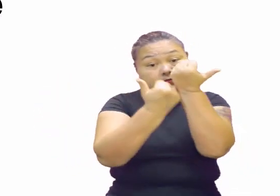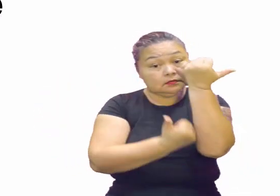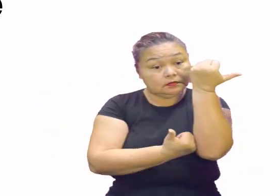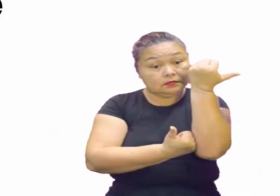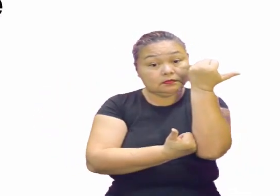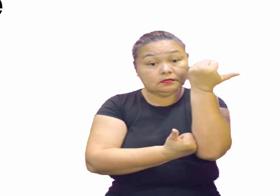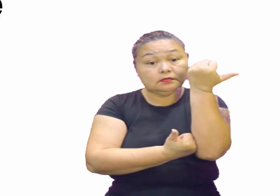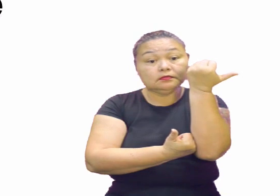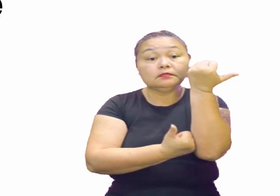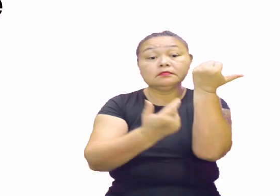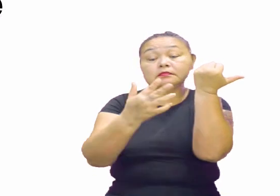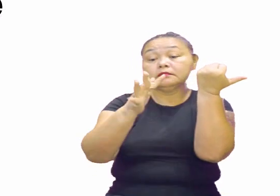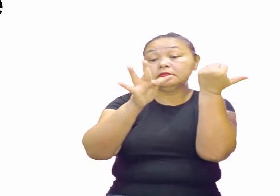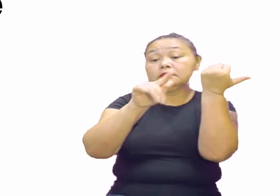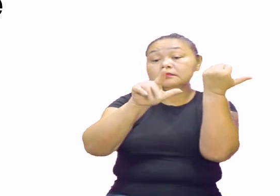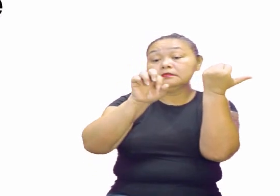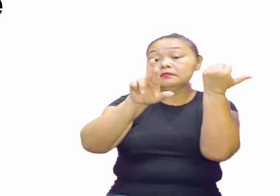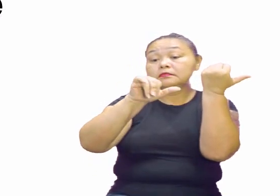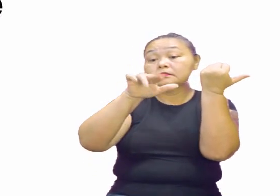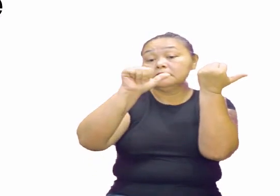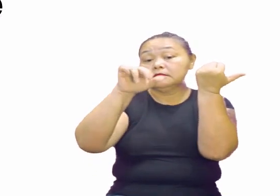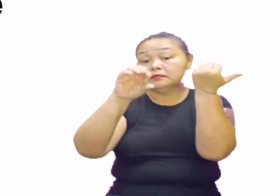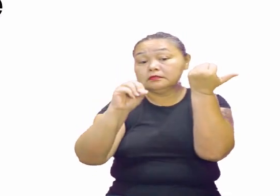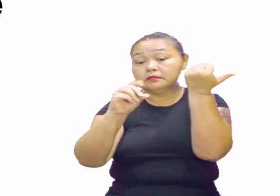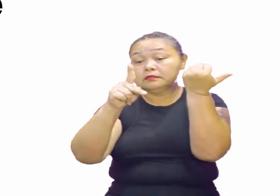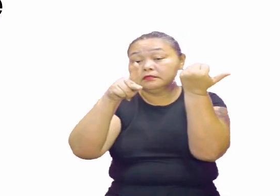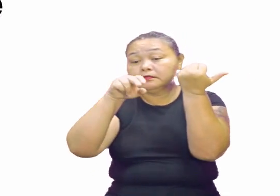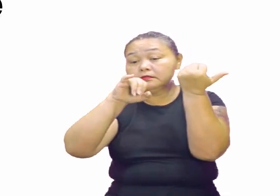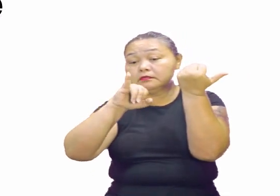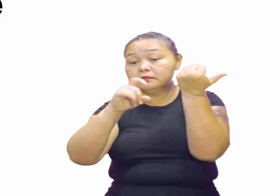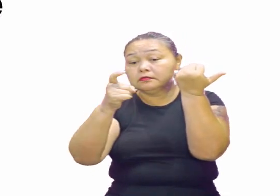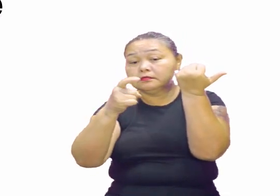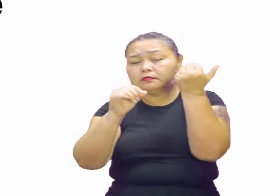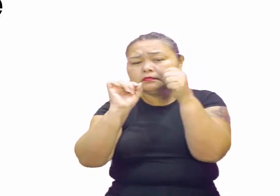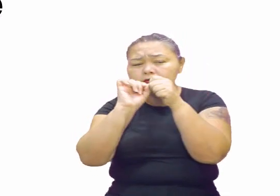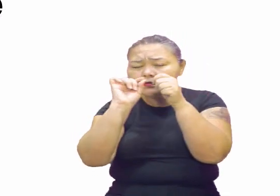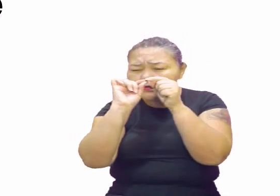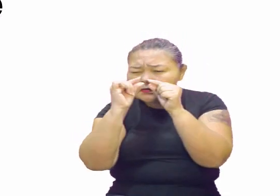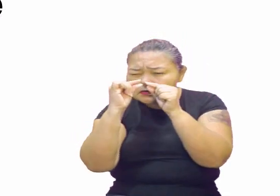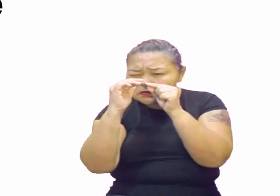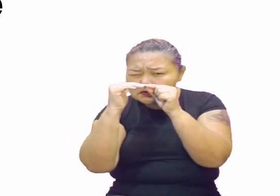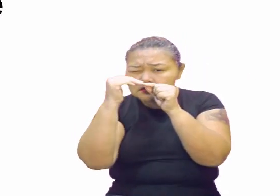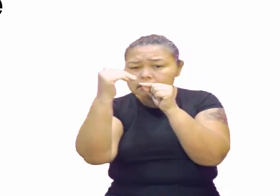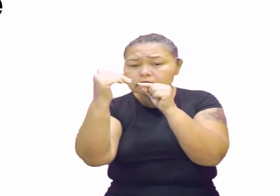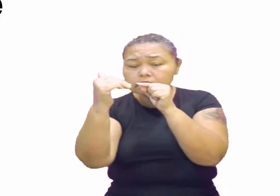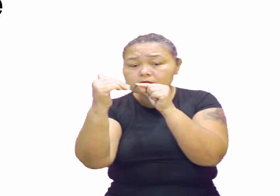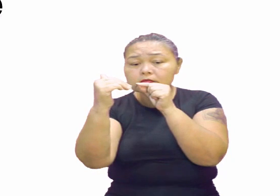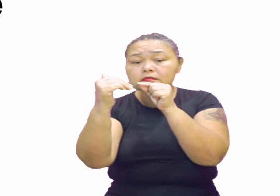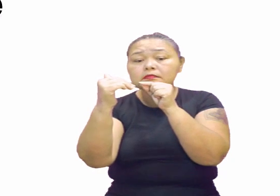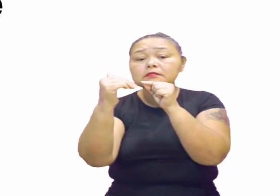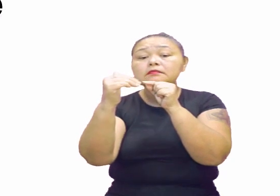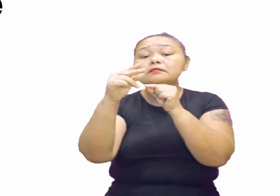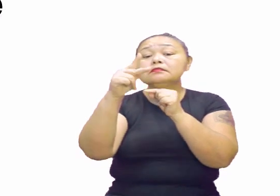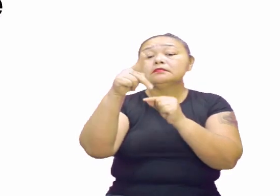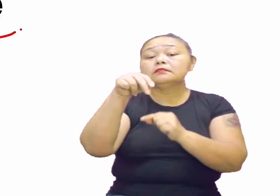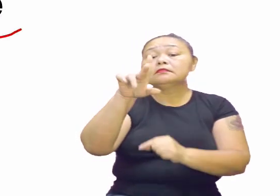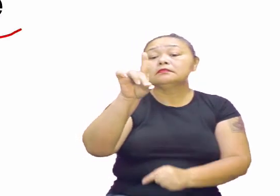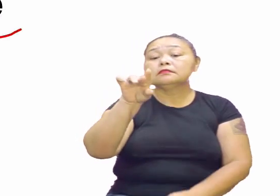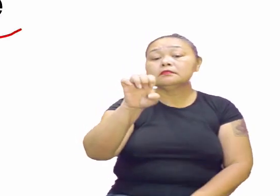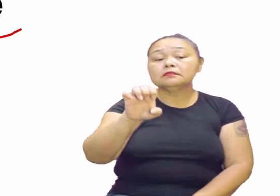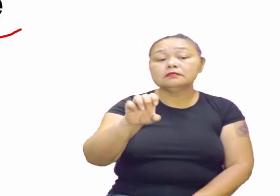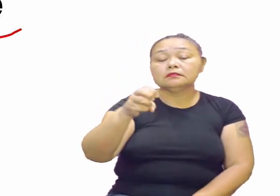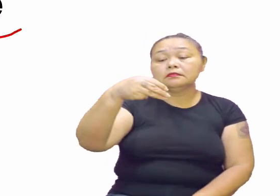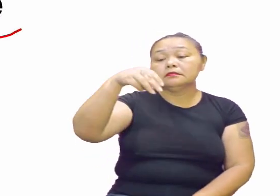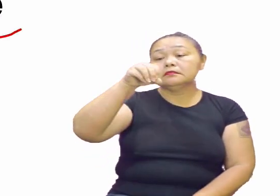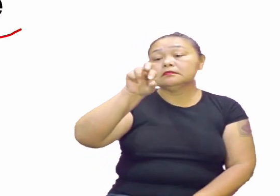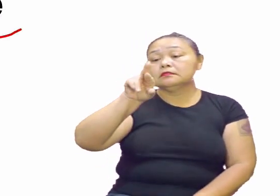quem? Floriano Peixoto. Com uma pequena vantagem sobre quem? Prudente